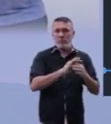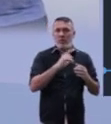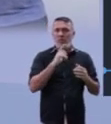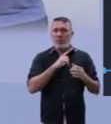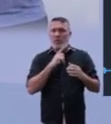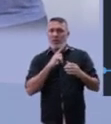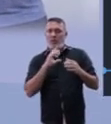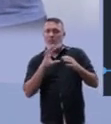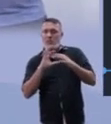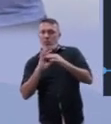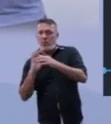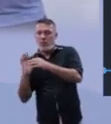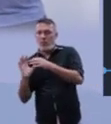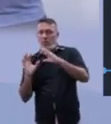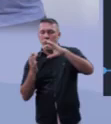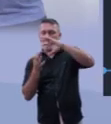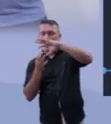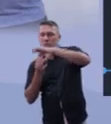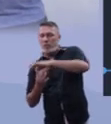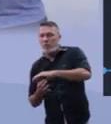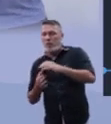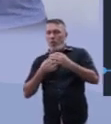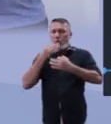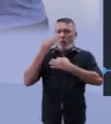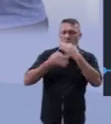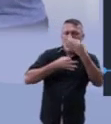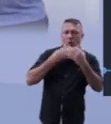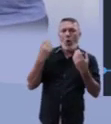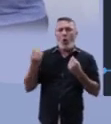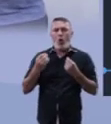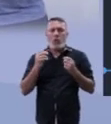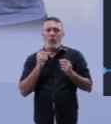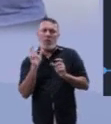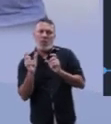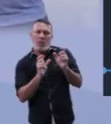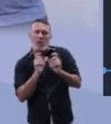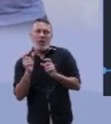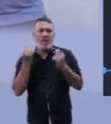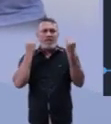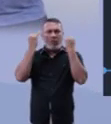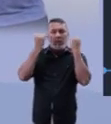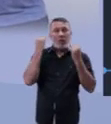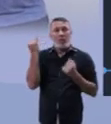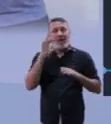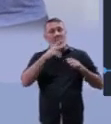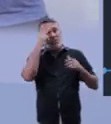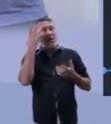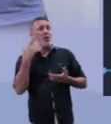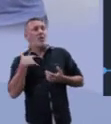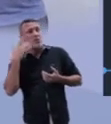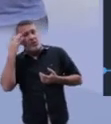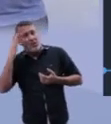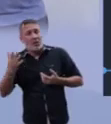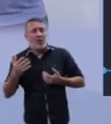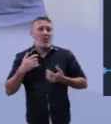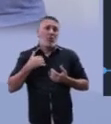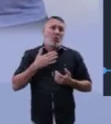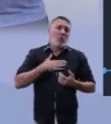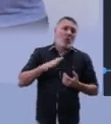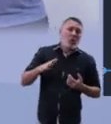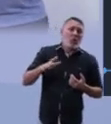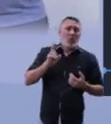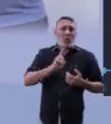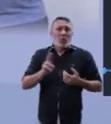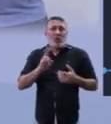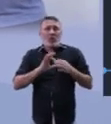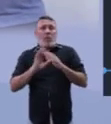coesão. Lembra os conectivos introdutórios, conectivos argumentativos, algumas informações que às vezes, professor, eu não sei,